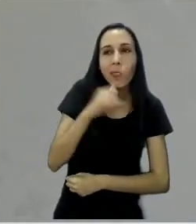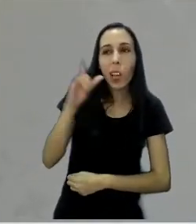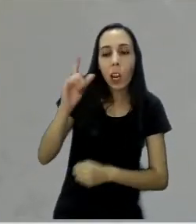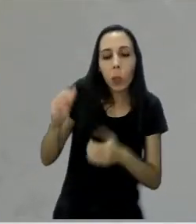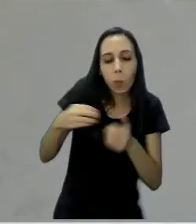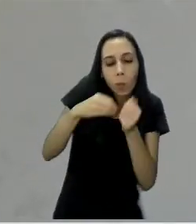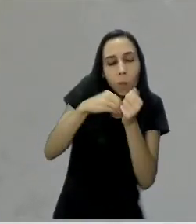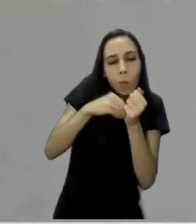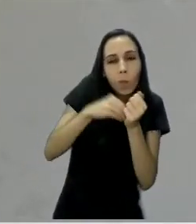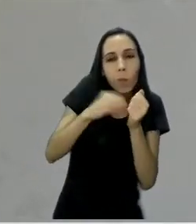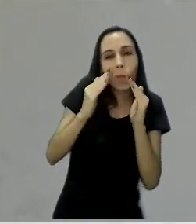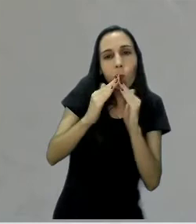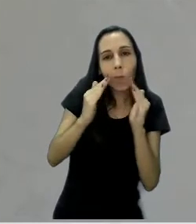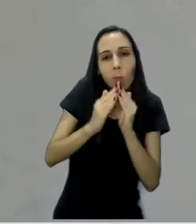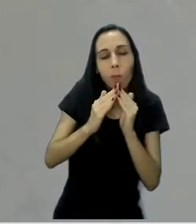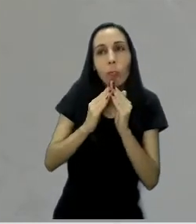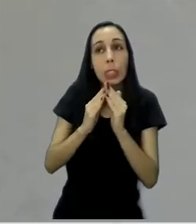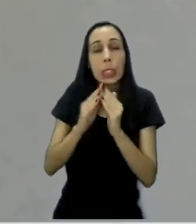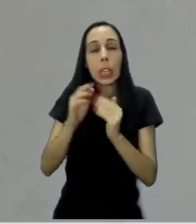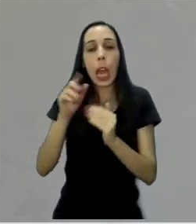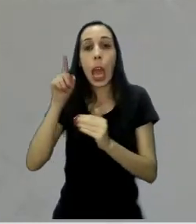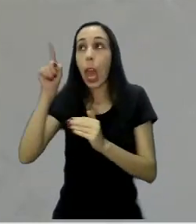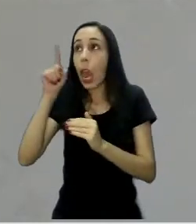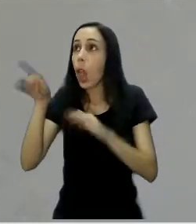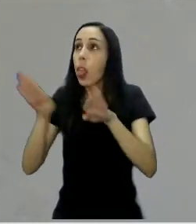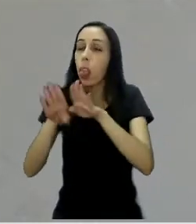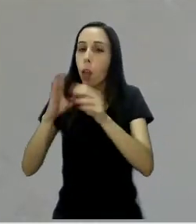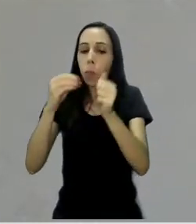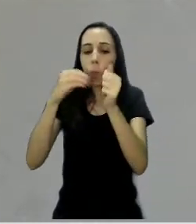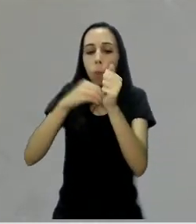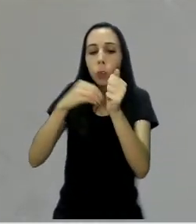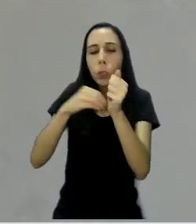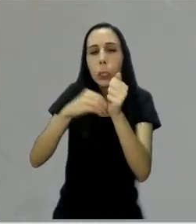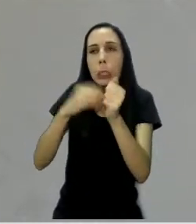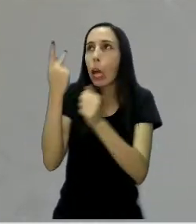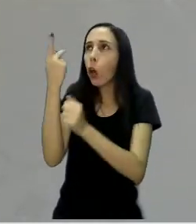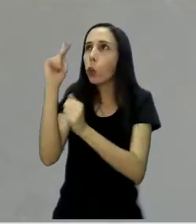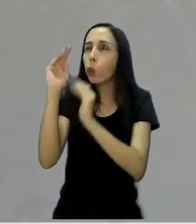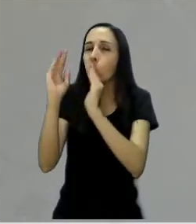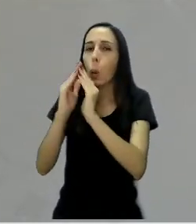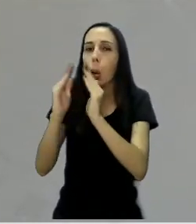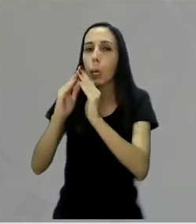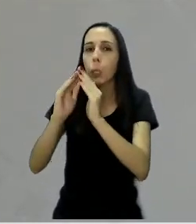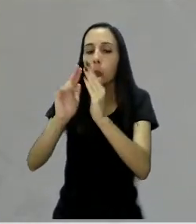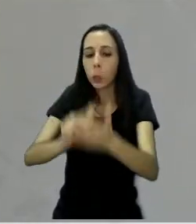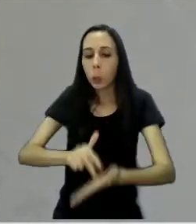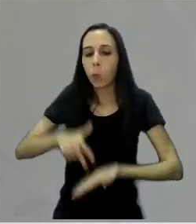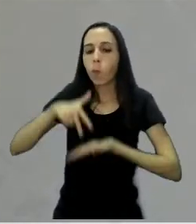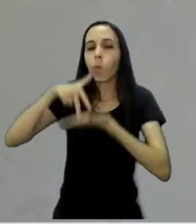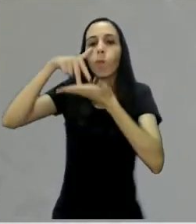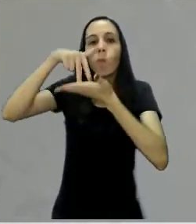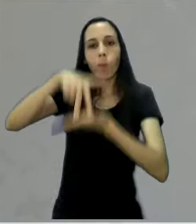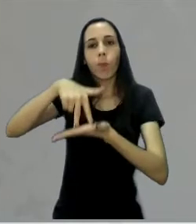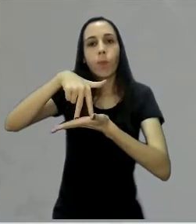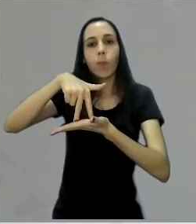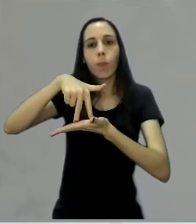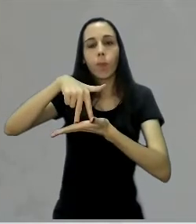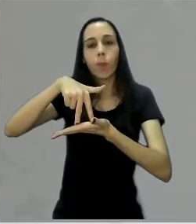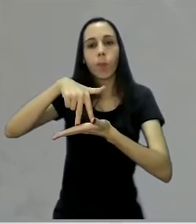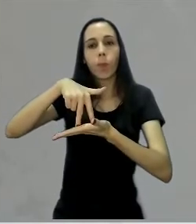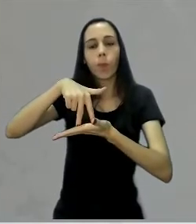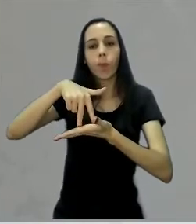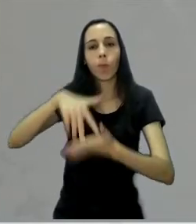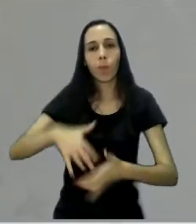da infelicidade. Ele me esconde no segredo da sua tenda e me